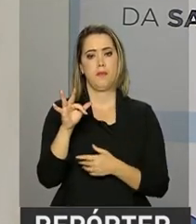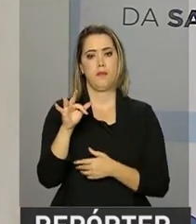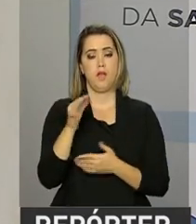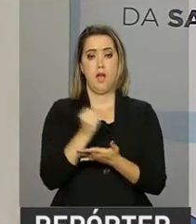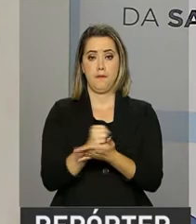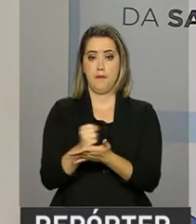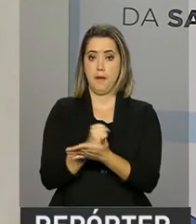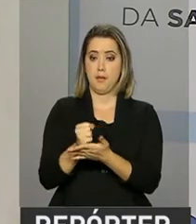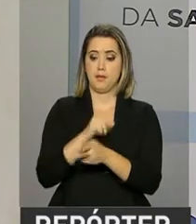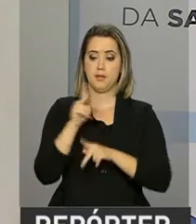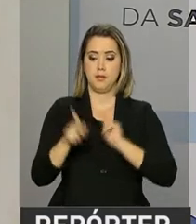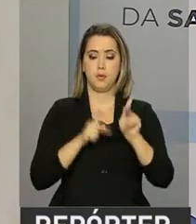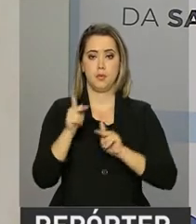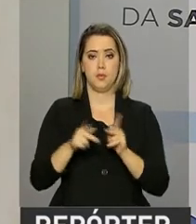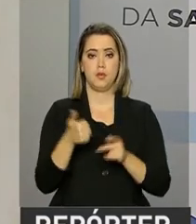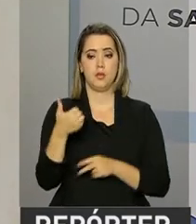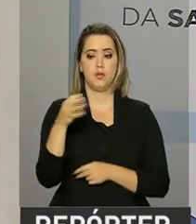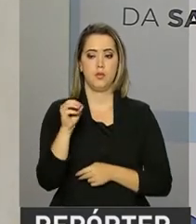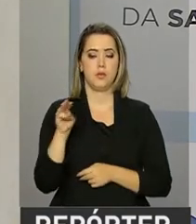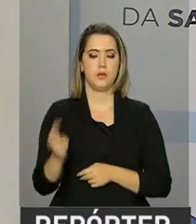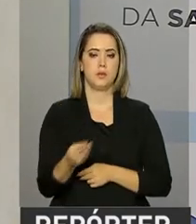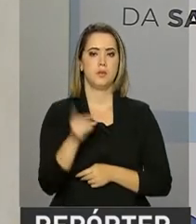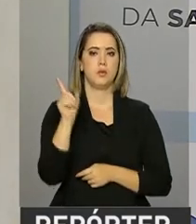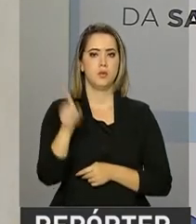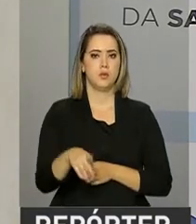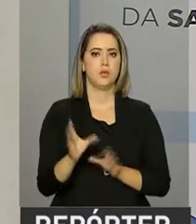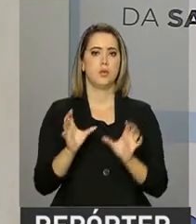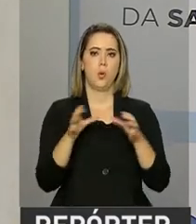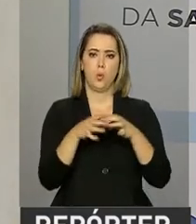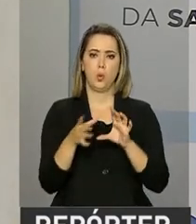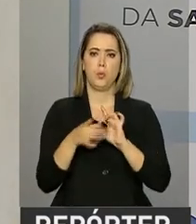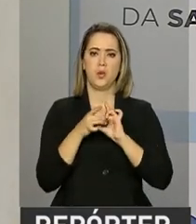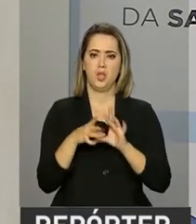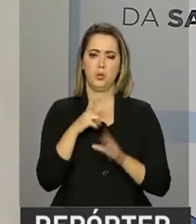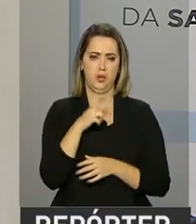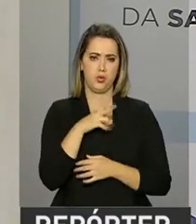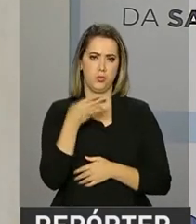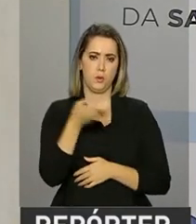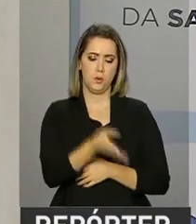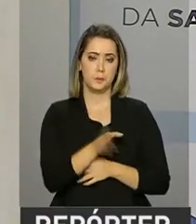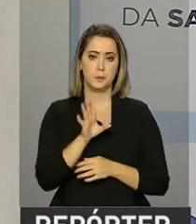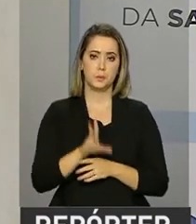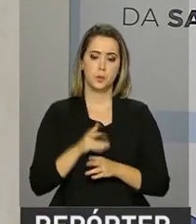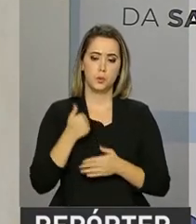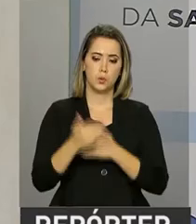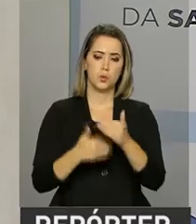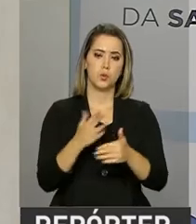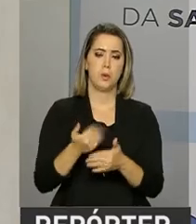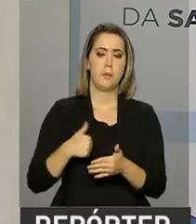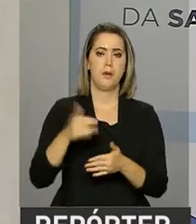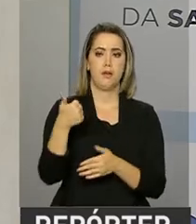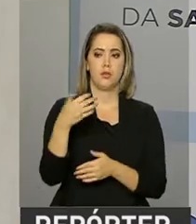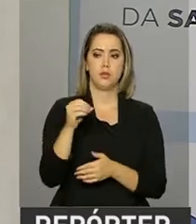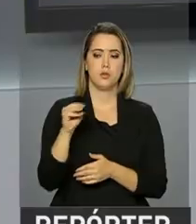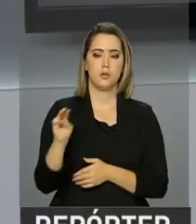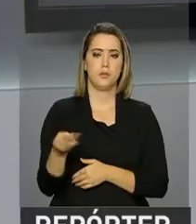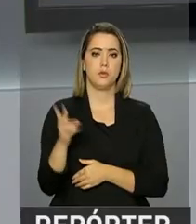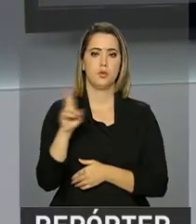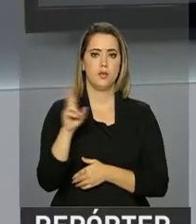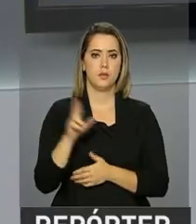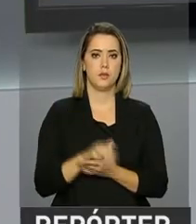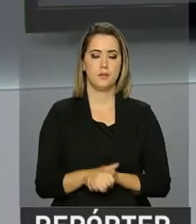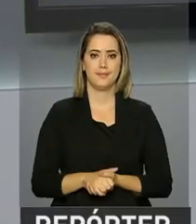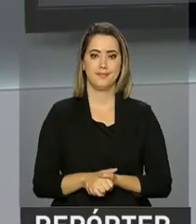atende de fato aos 10 milhões de brasileiros é a rede credenciada ela está mantida e fortalecida agora com mais 100 milhões de reais